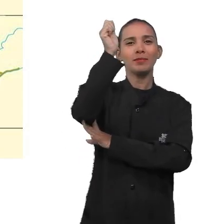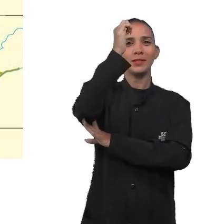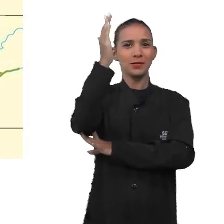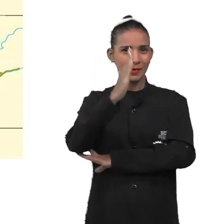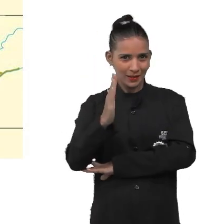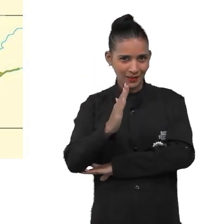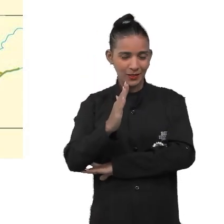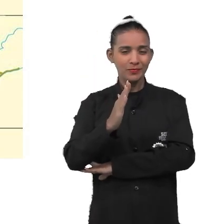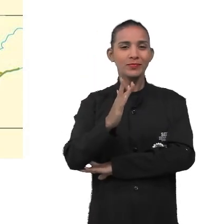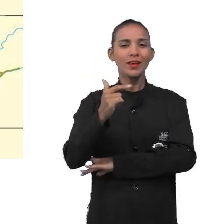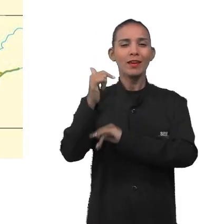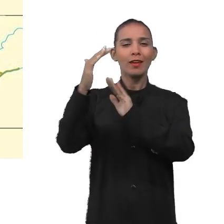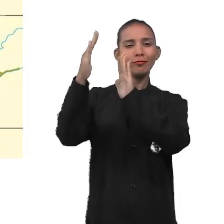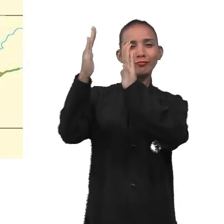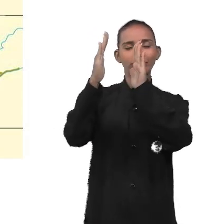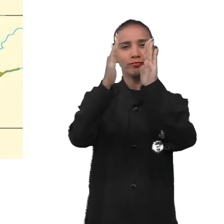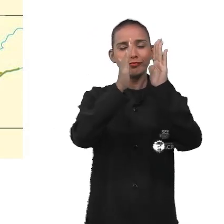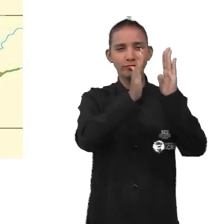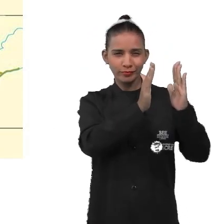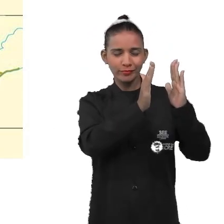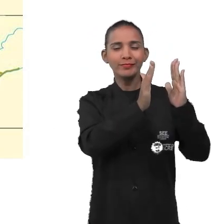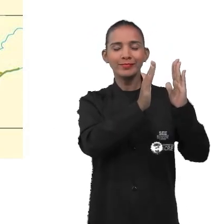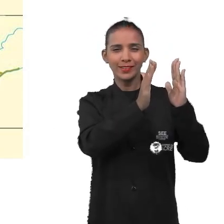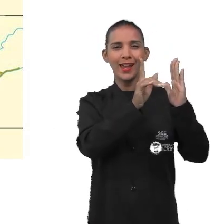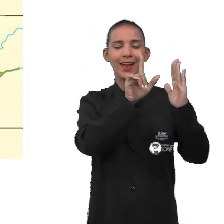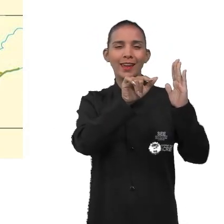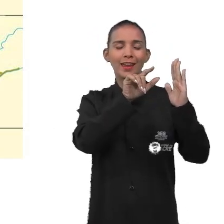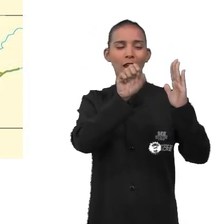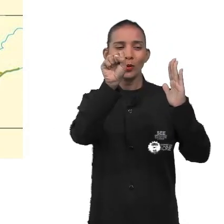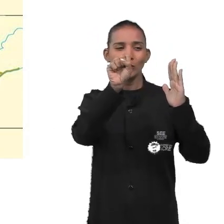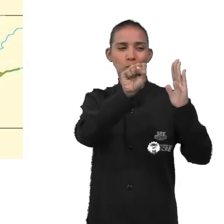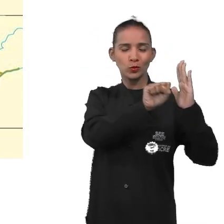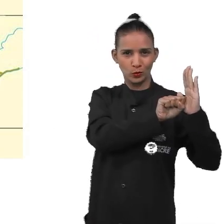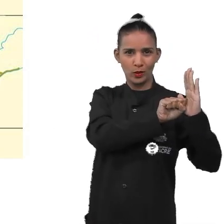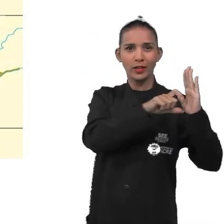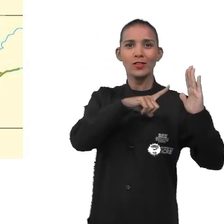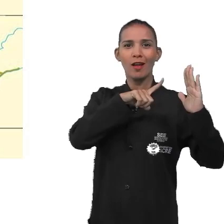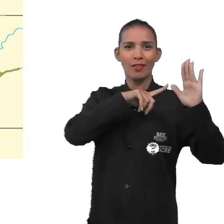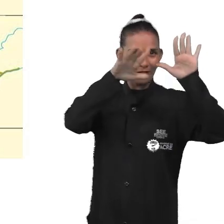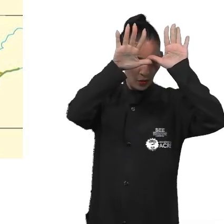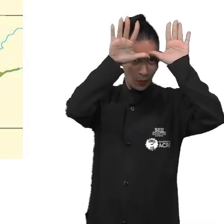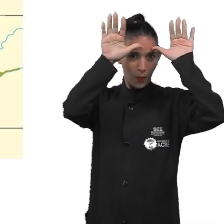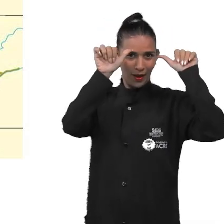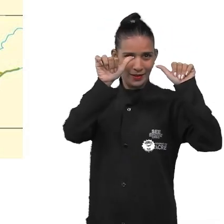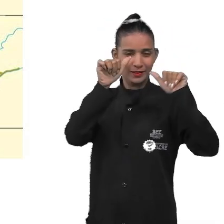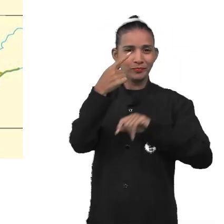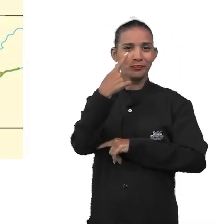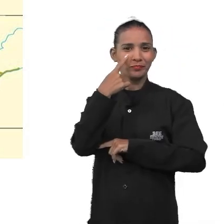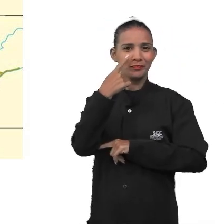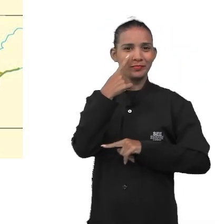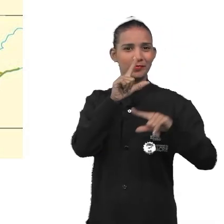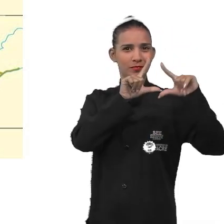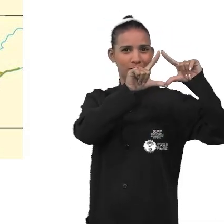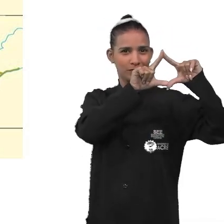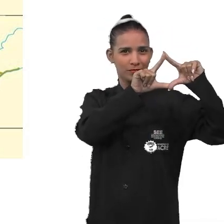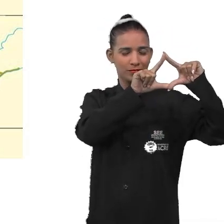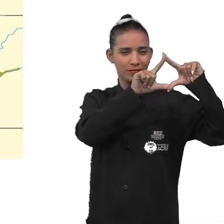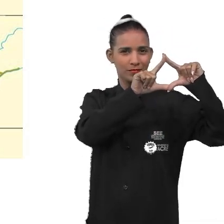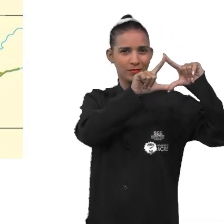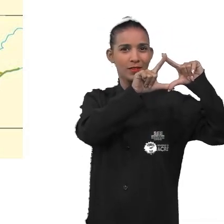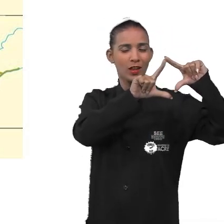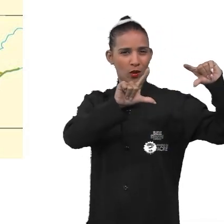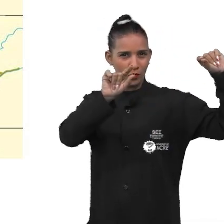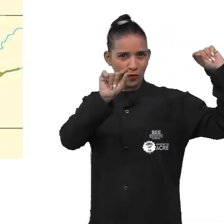temos, bem no cantinho que a gente chama de extremo sudoeste, o estado do Acre, ok? Aqui nós temos